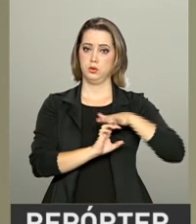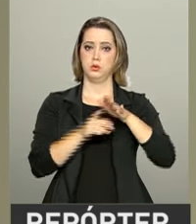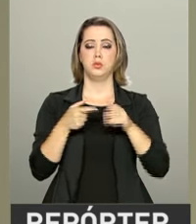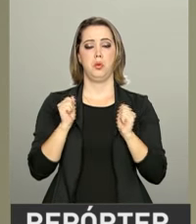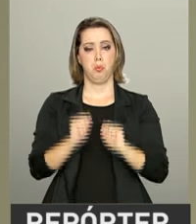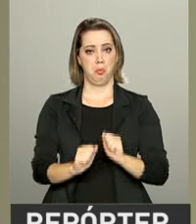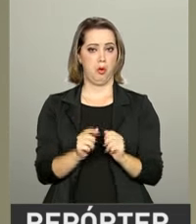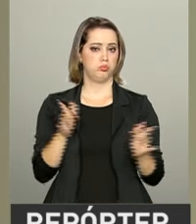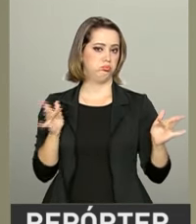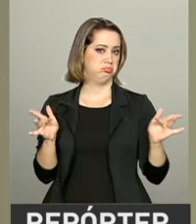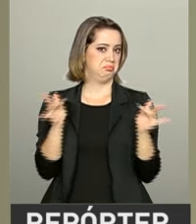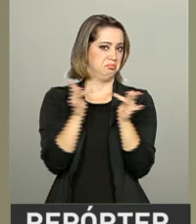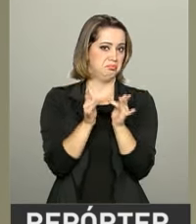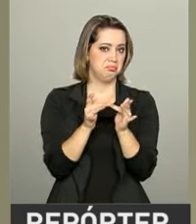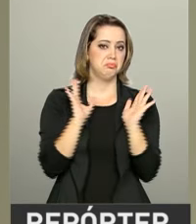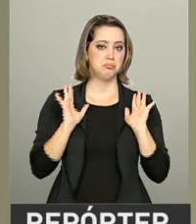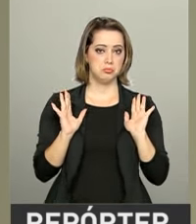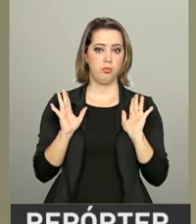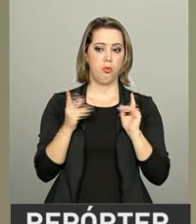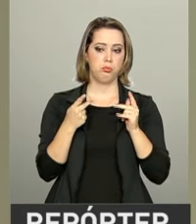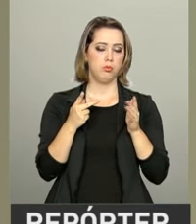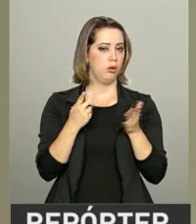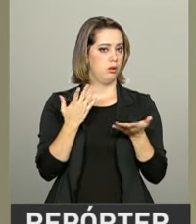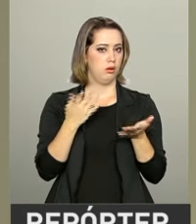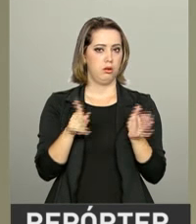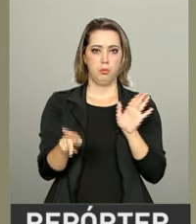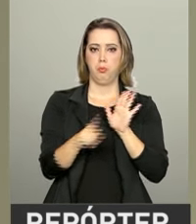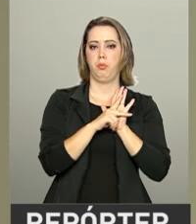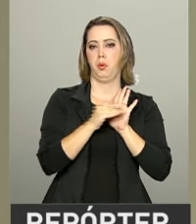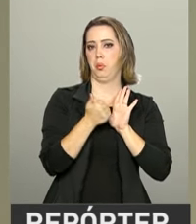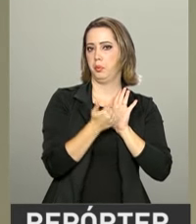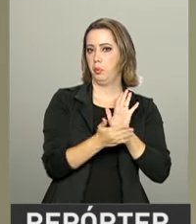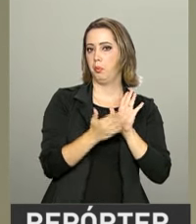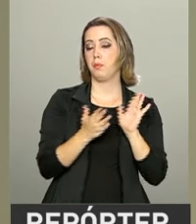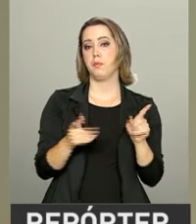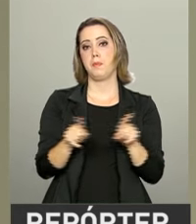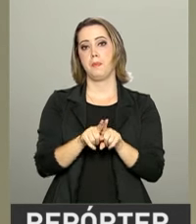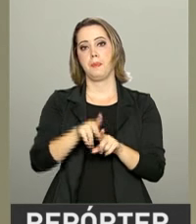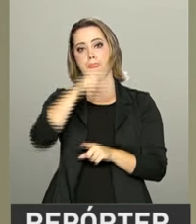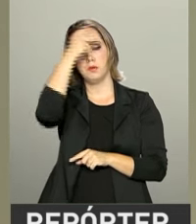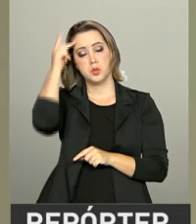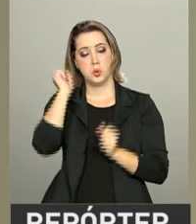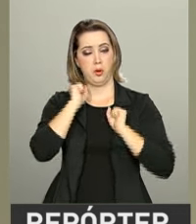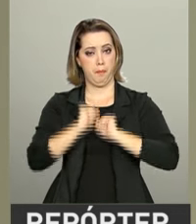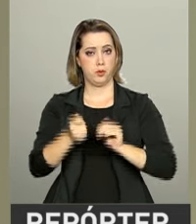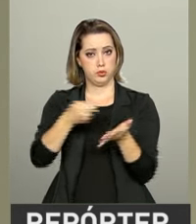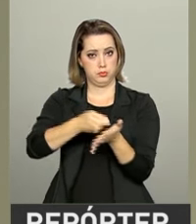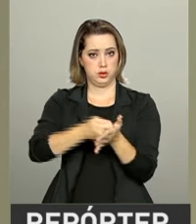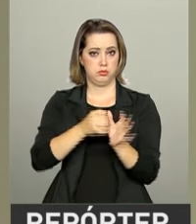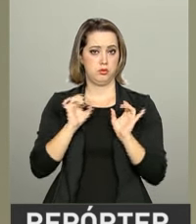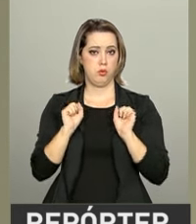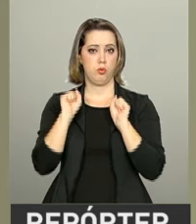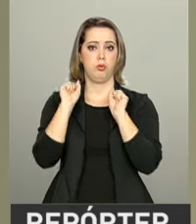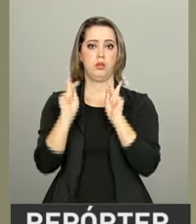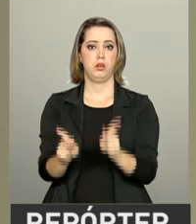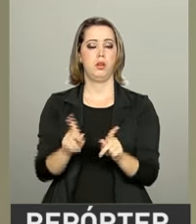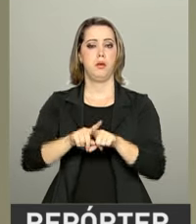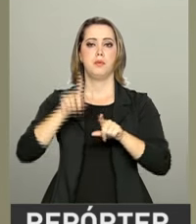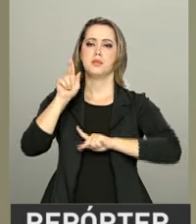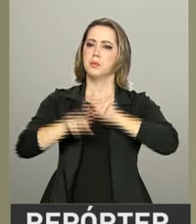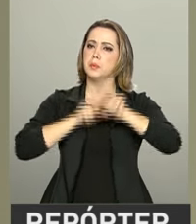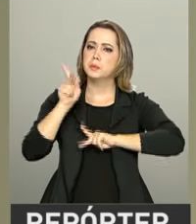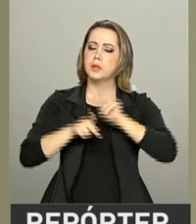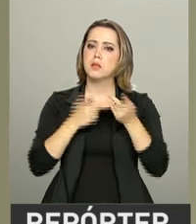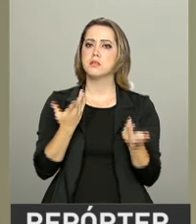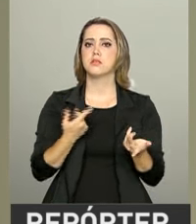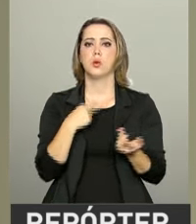quiser pode e deve buscar o regime privado, principalmente aqueles que podem fazer. Mas o povo em geral não